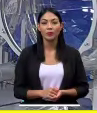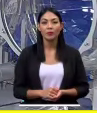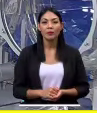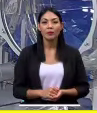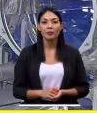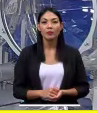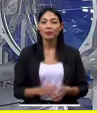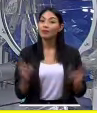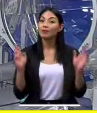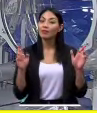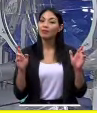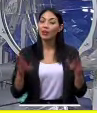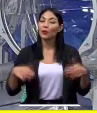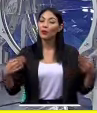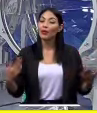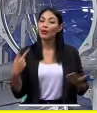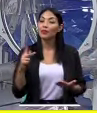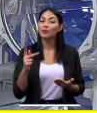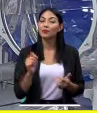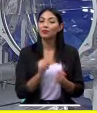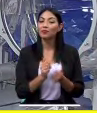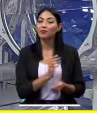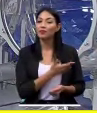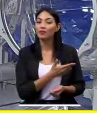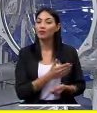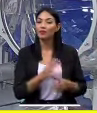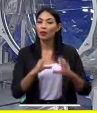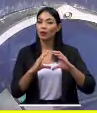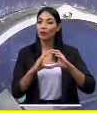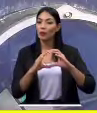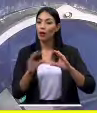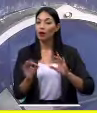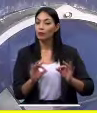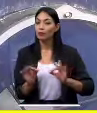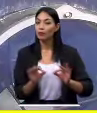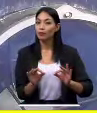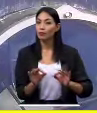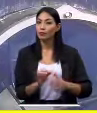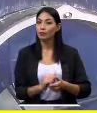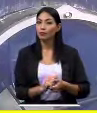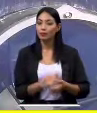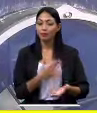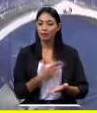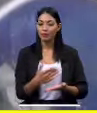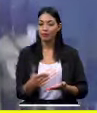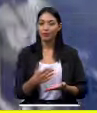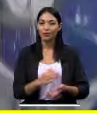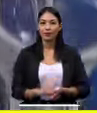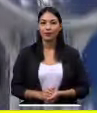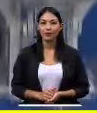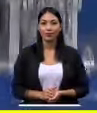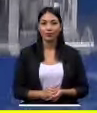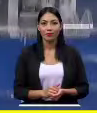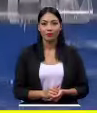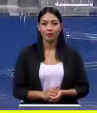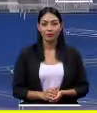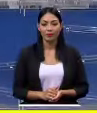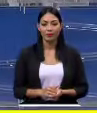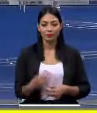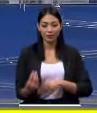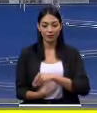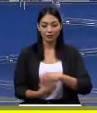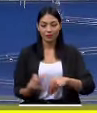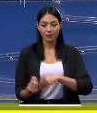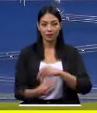na torcida. Qual é o seu time do coração? Vamos lá? Bolas posicionadas. Valendo. Globo